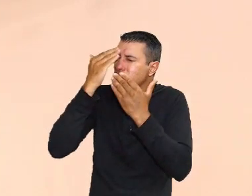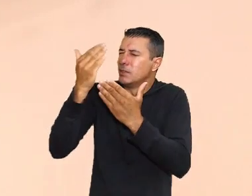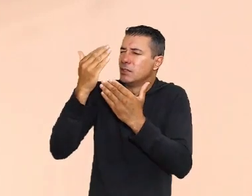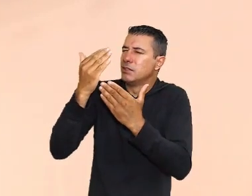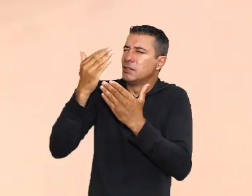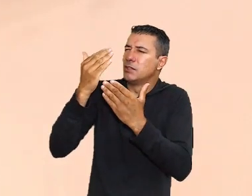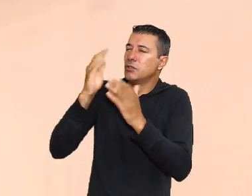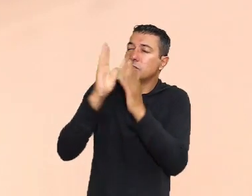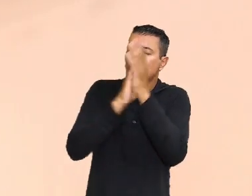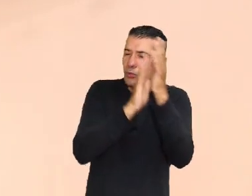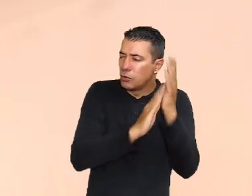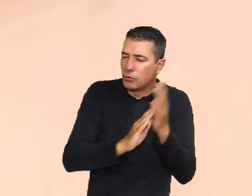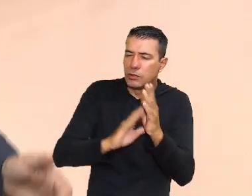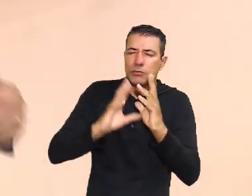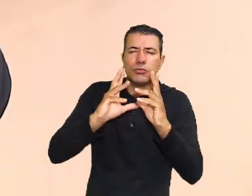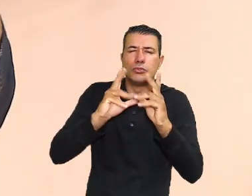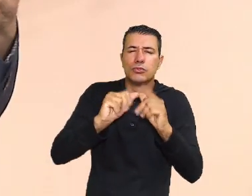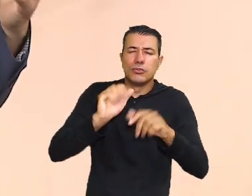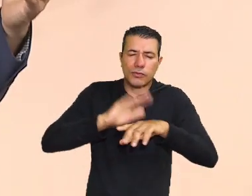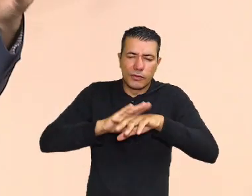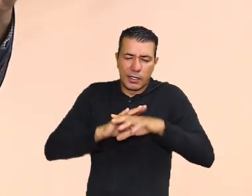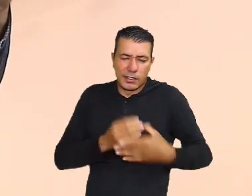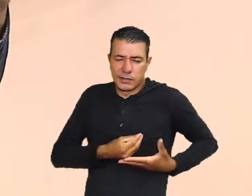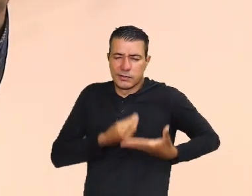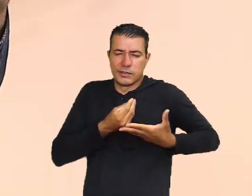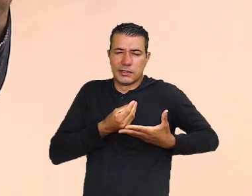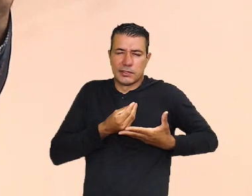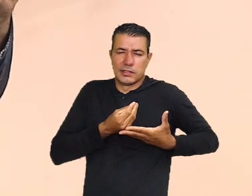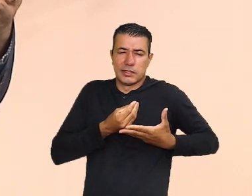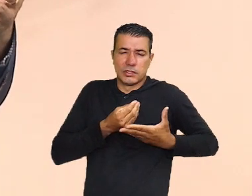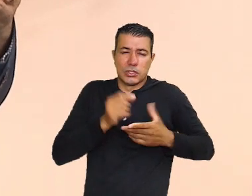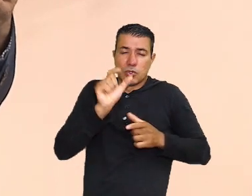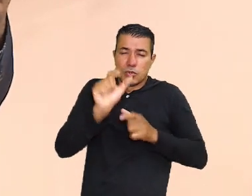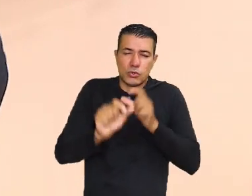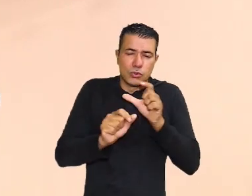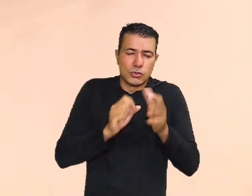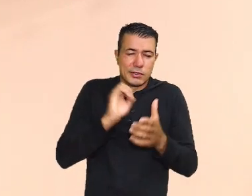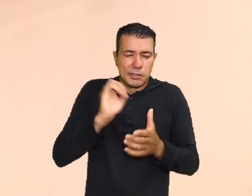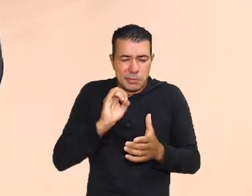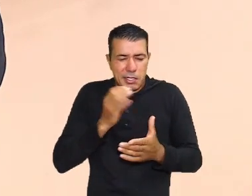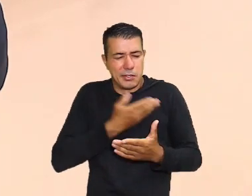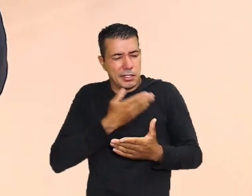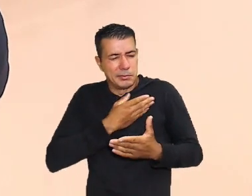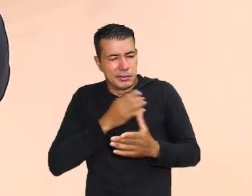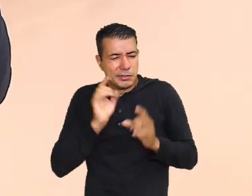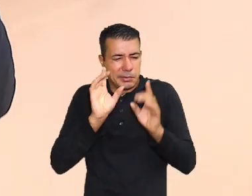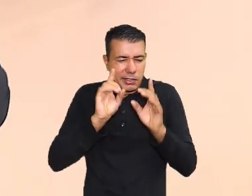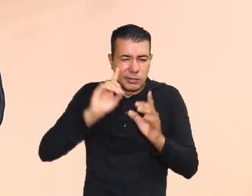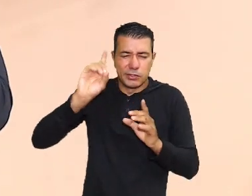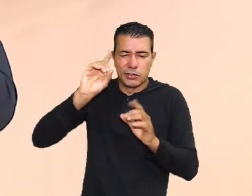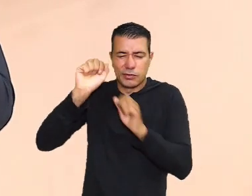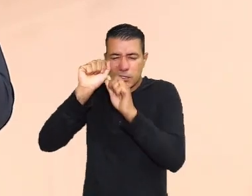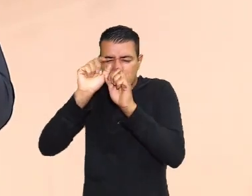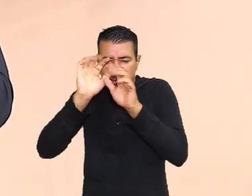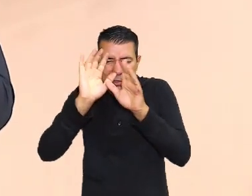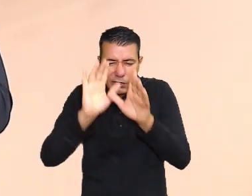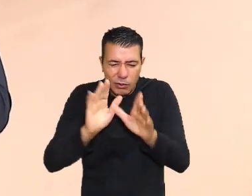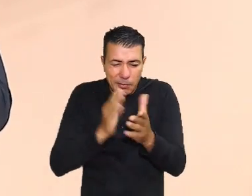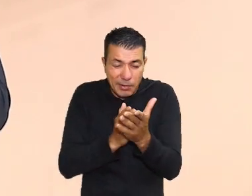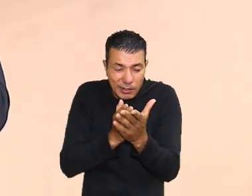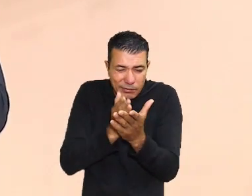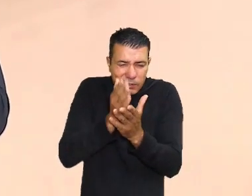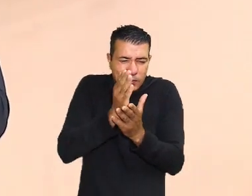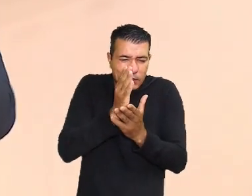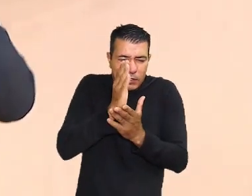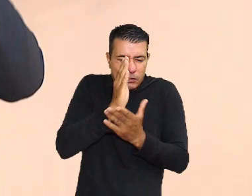louvamos por tudo que Tu és. Toma cada um dos Teus filhos nesse momento em Teus braços. Nós Te louvamos e agradecemos pela fidelidade que ainda habita